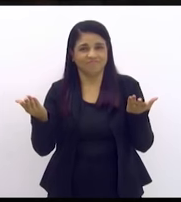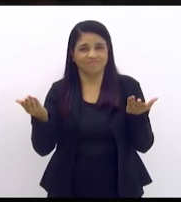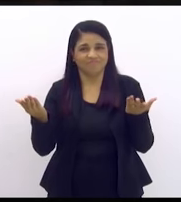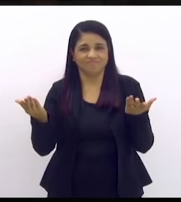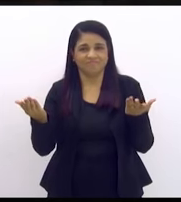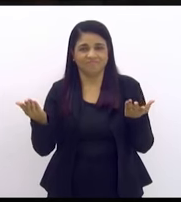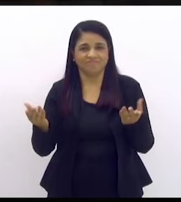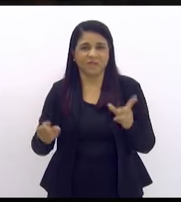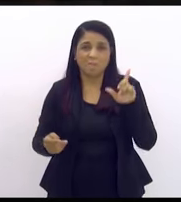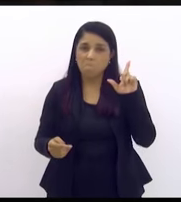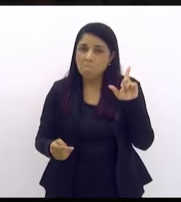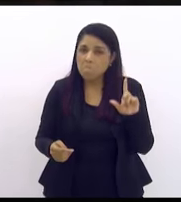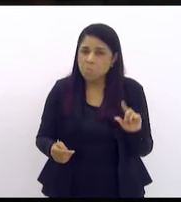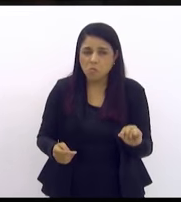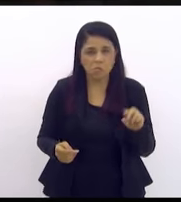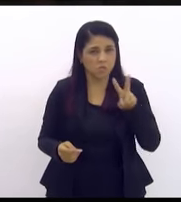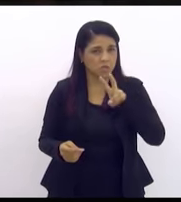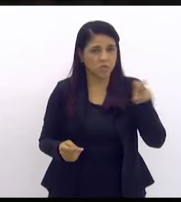incipiente.